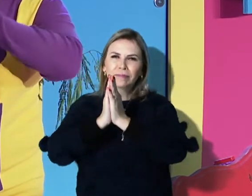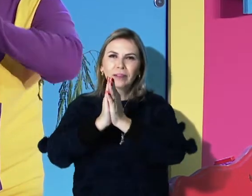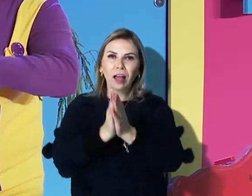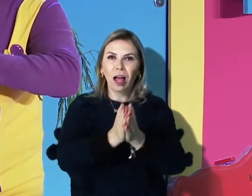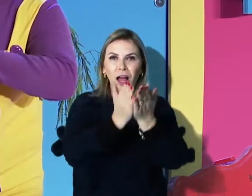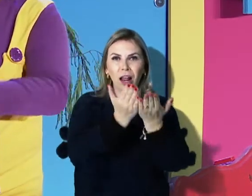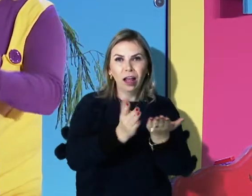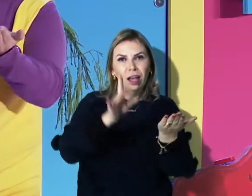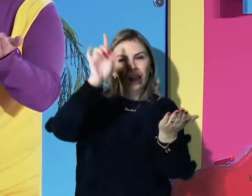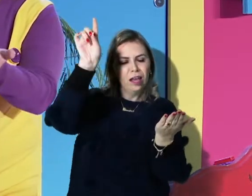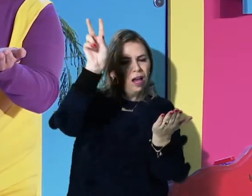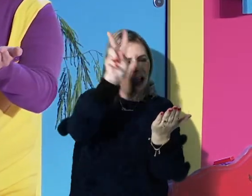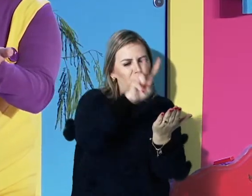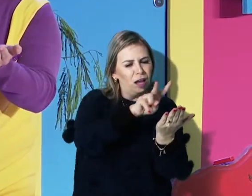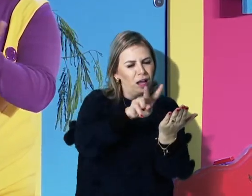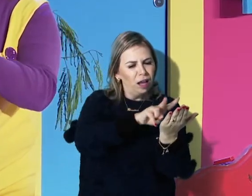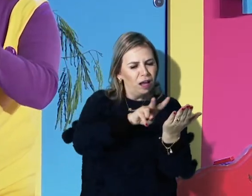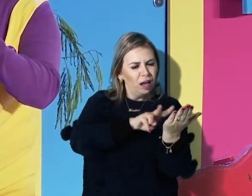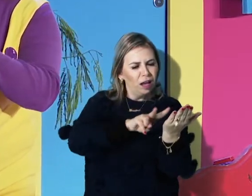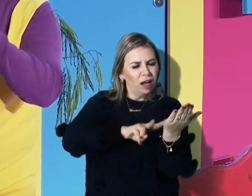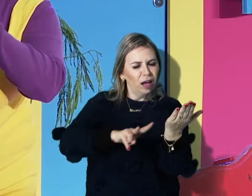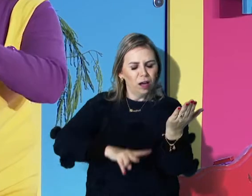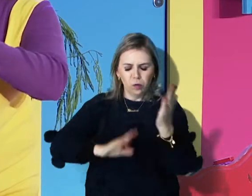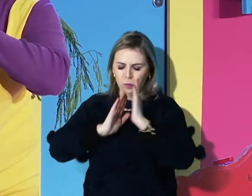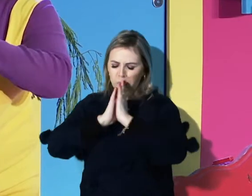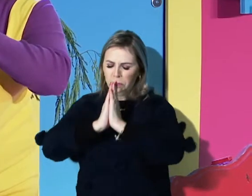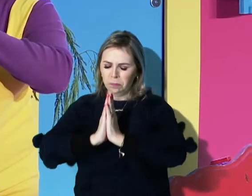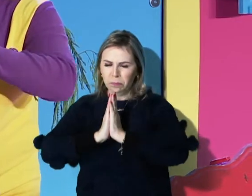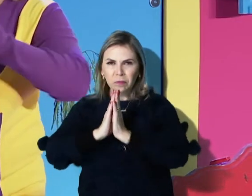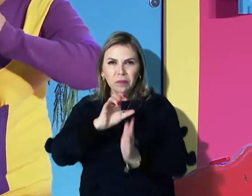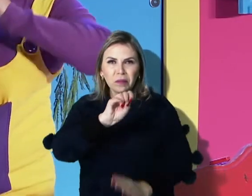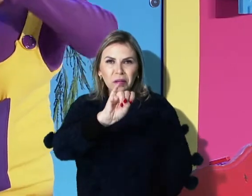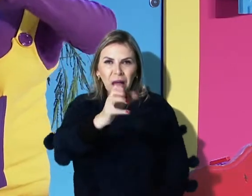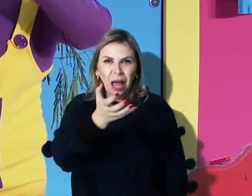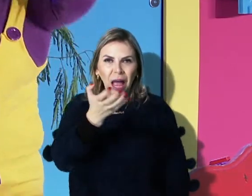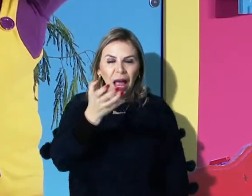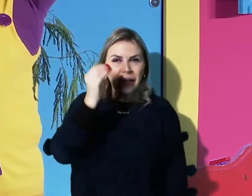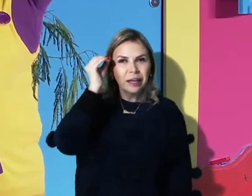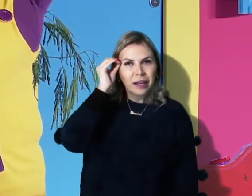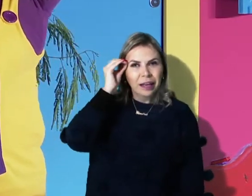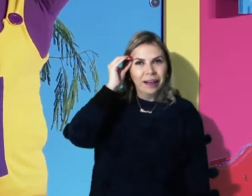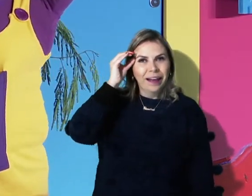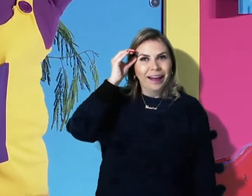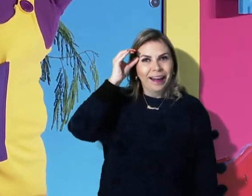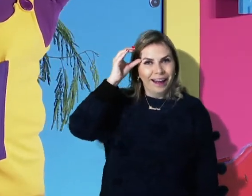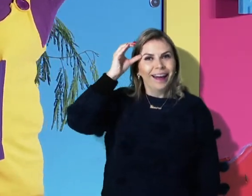Faça oração. Leia a Bíblia e faça oração. Se quiser